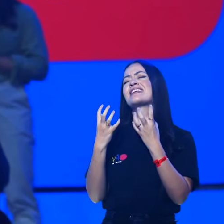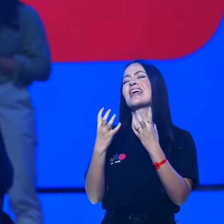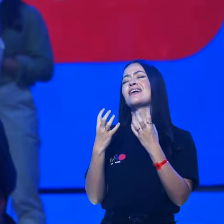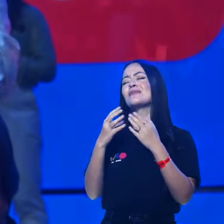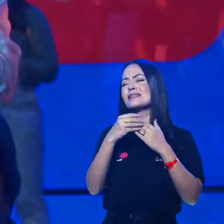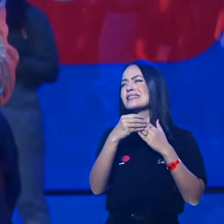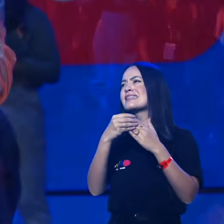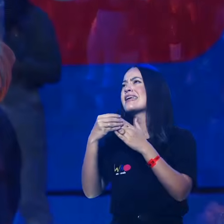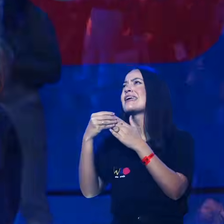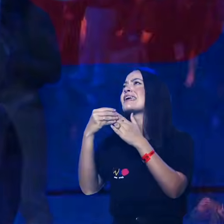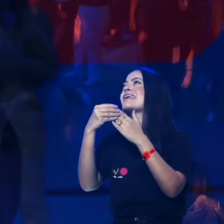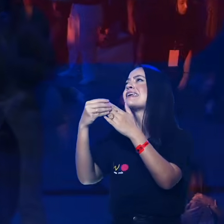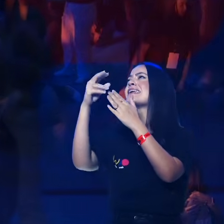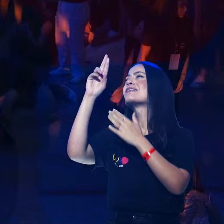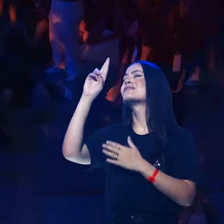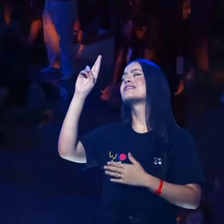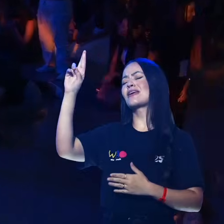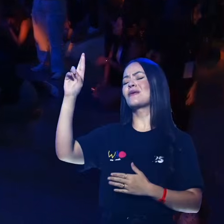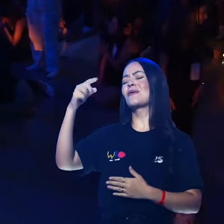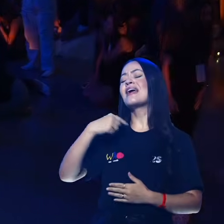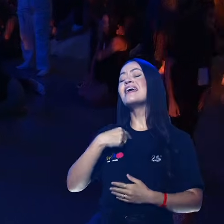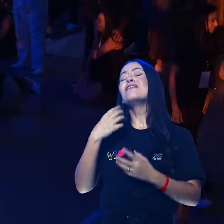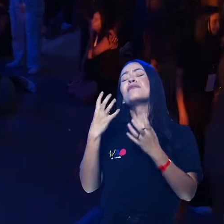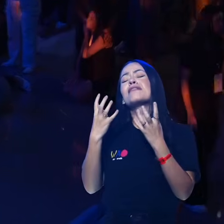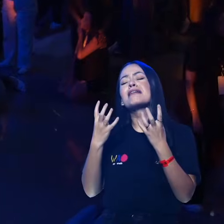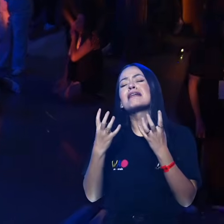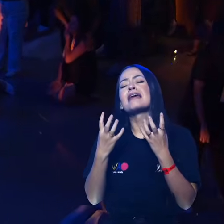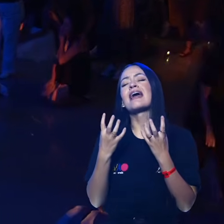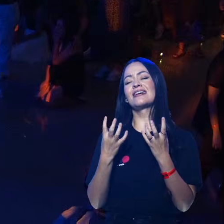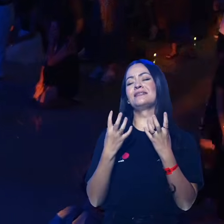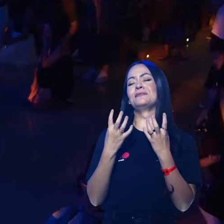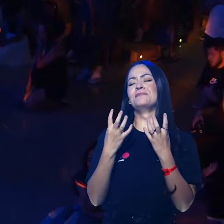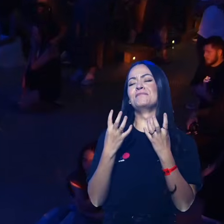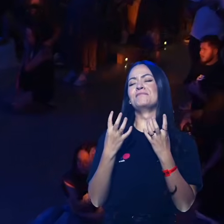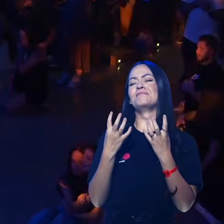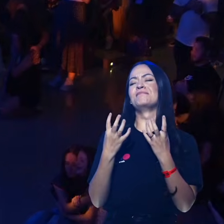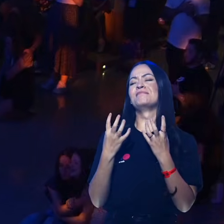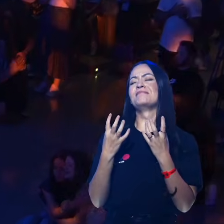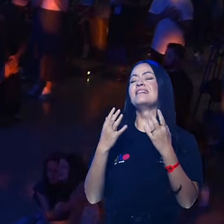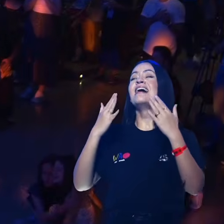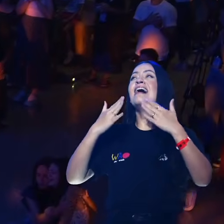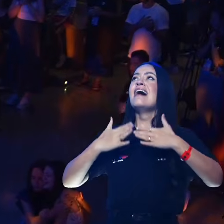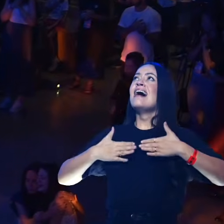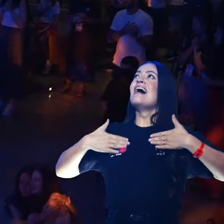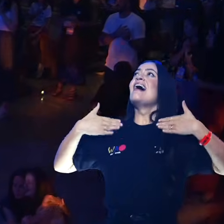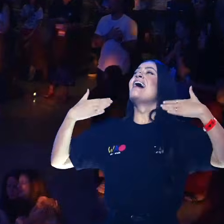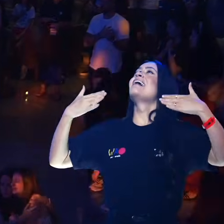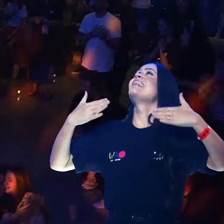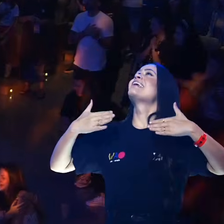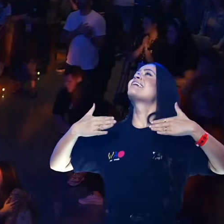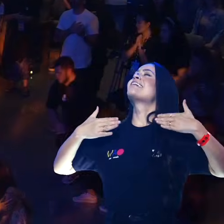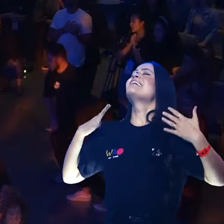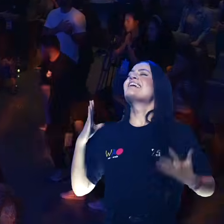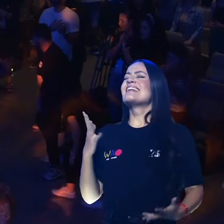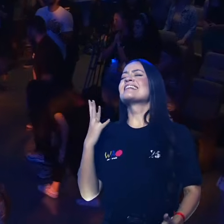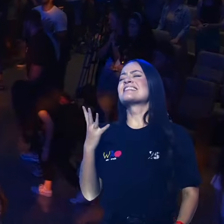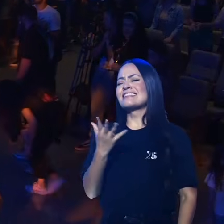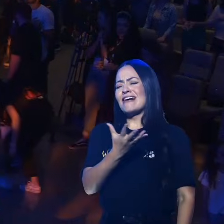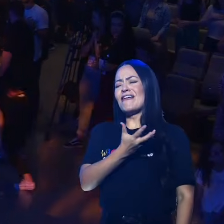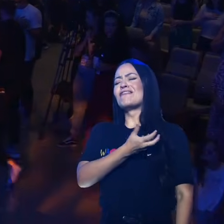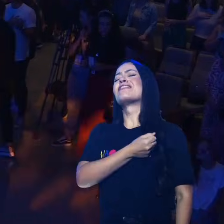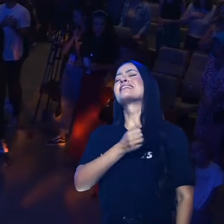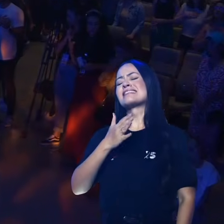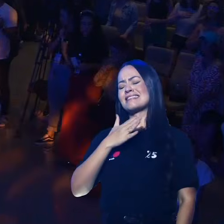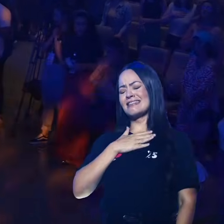seguir ao Senhor. Eu quero a alegria da salvação.